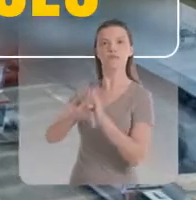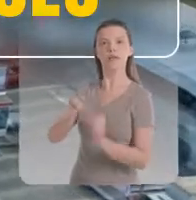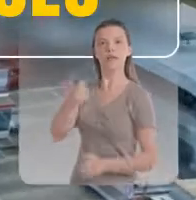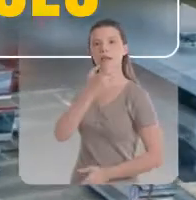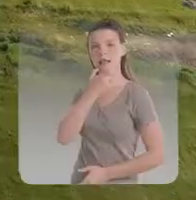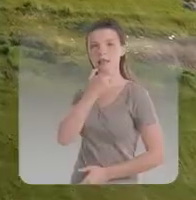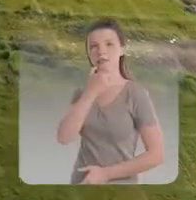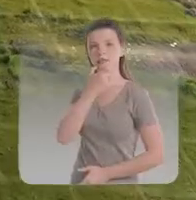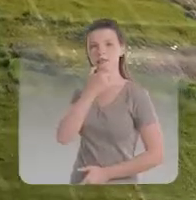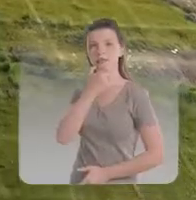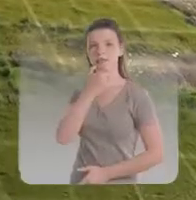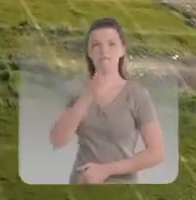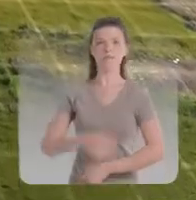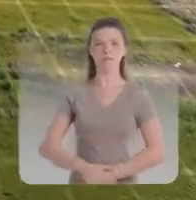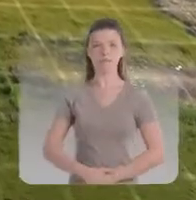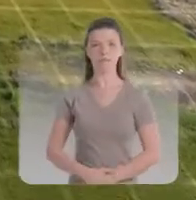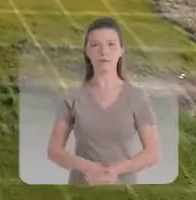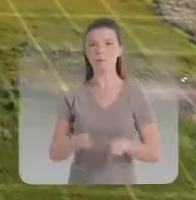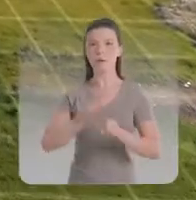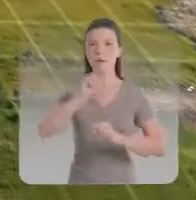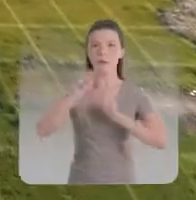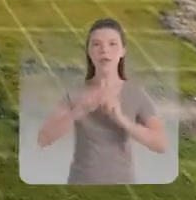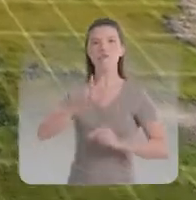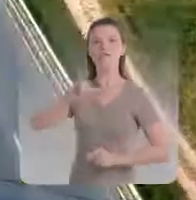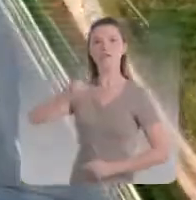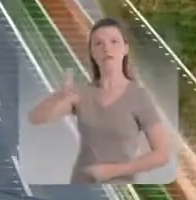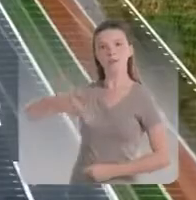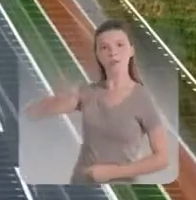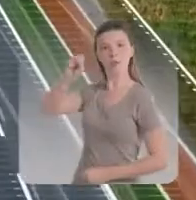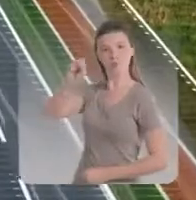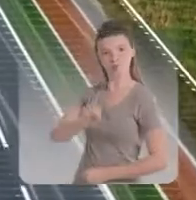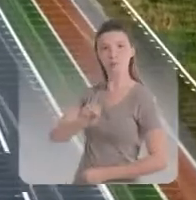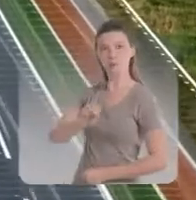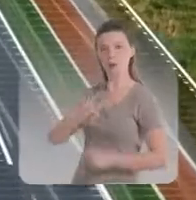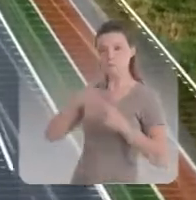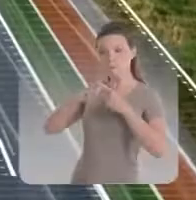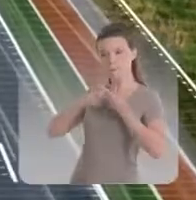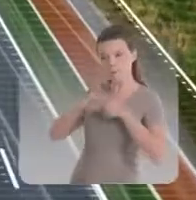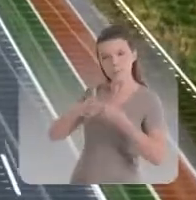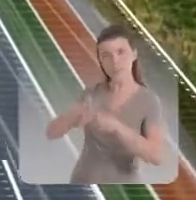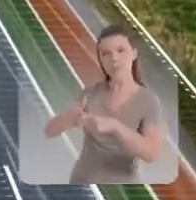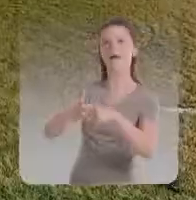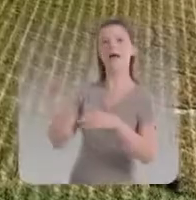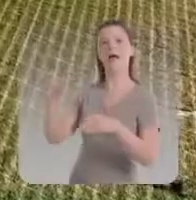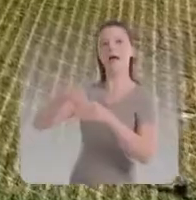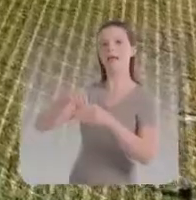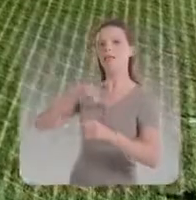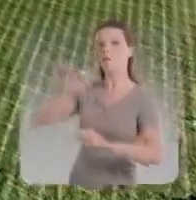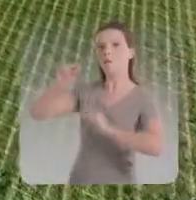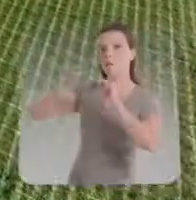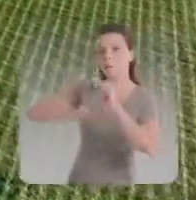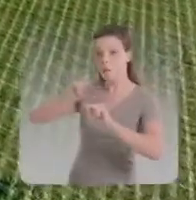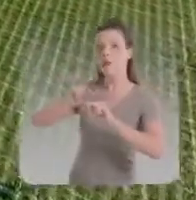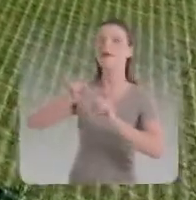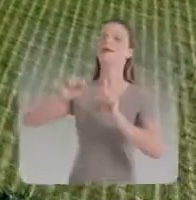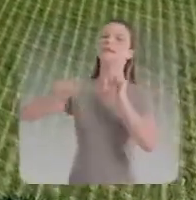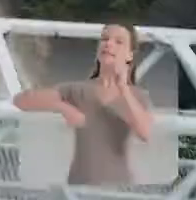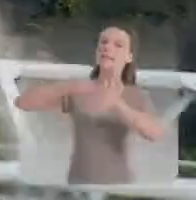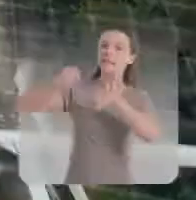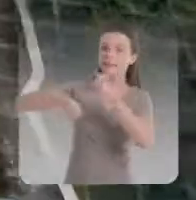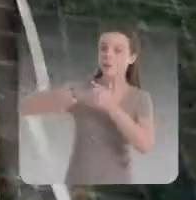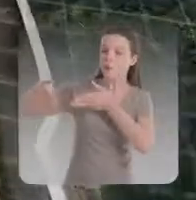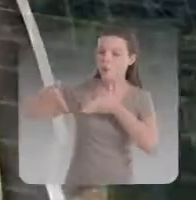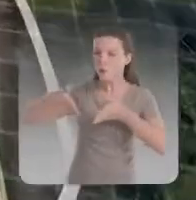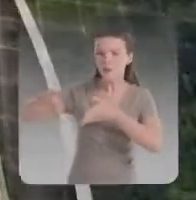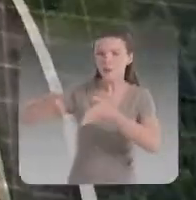novo caminho, ligando a rodovia, direto até o canto da praia. A Via Expressa Sul, que vai ser todinha recuperada, desde a saída do túnel